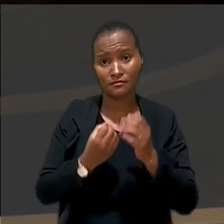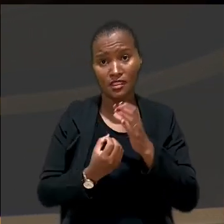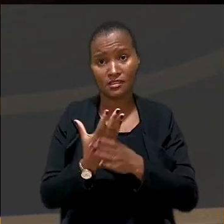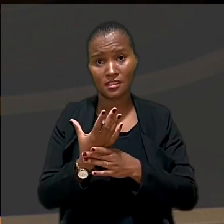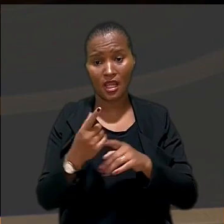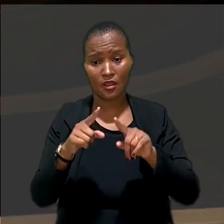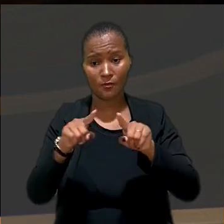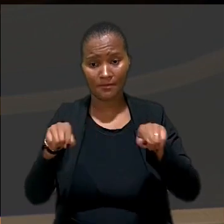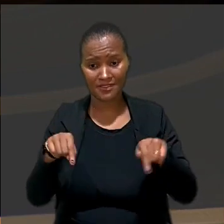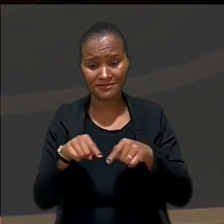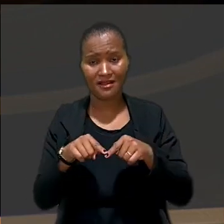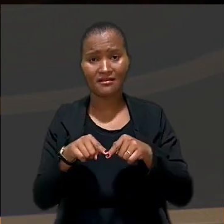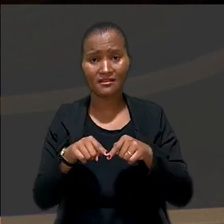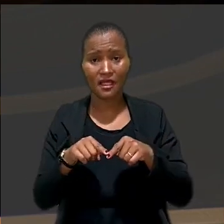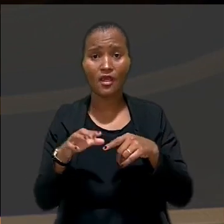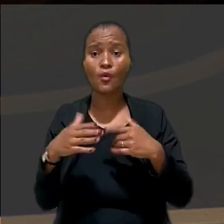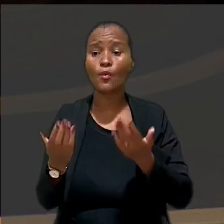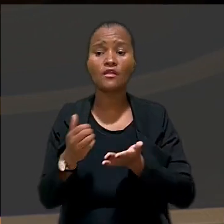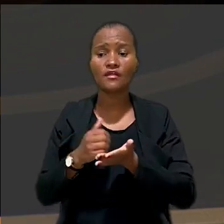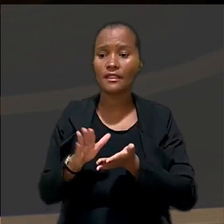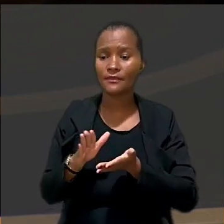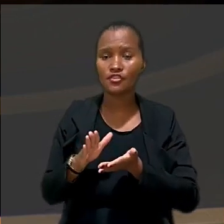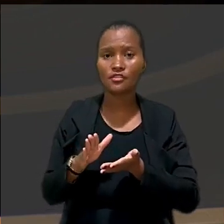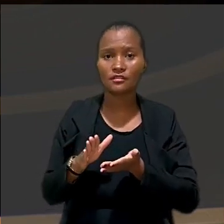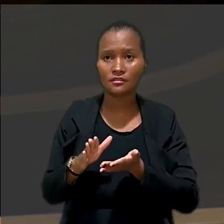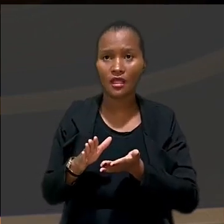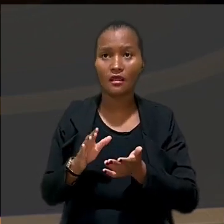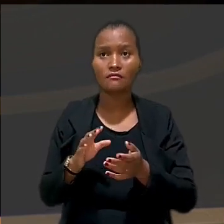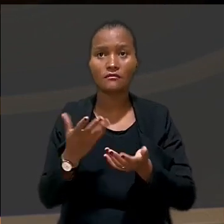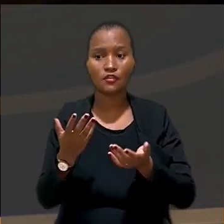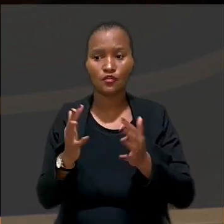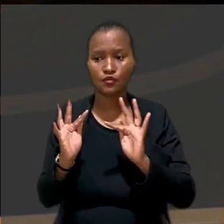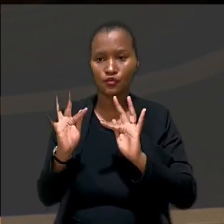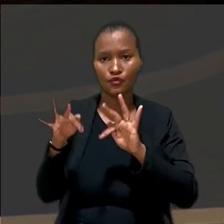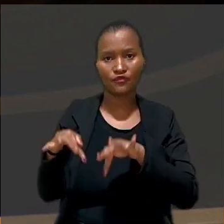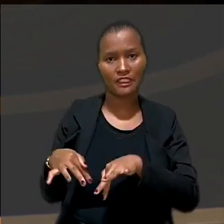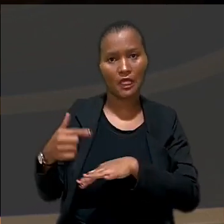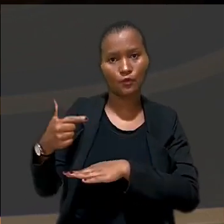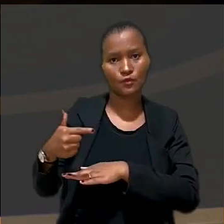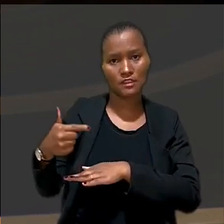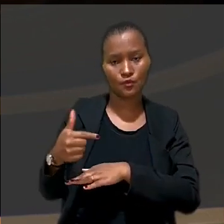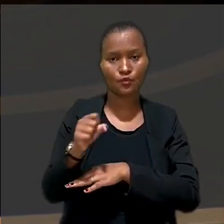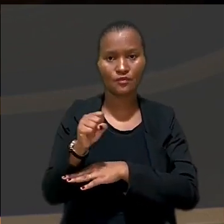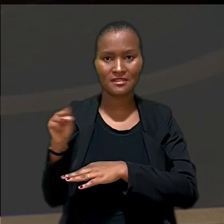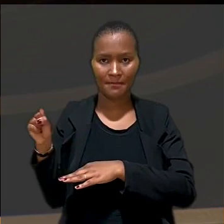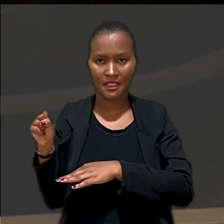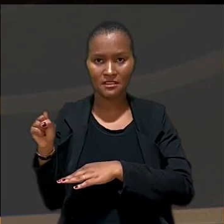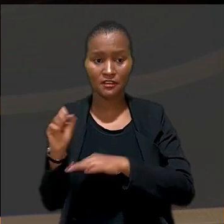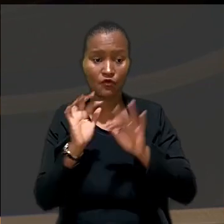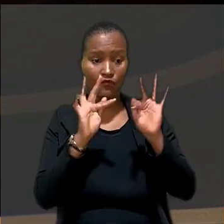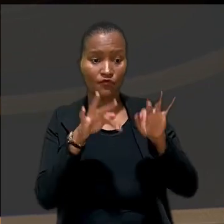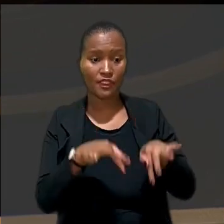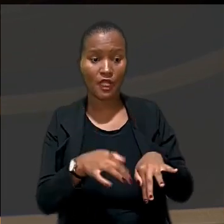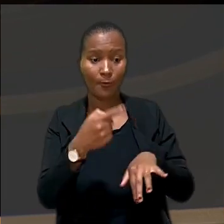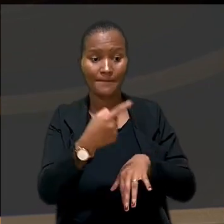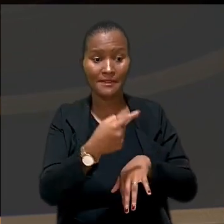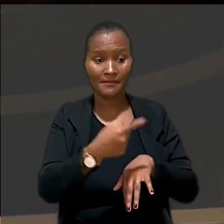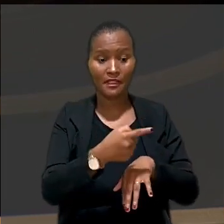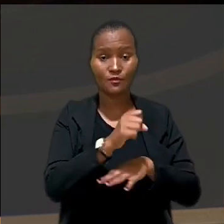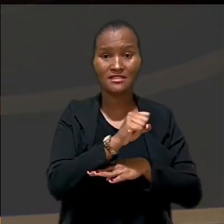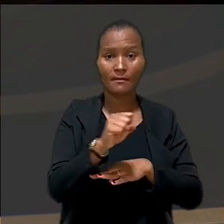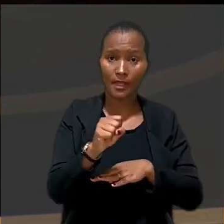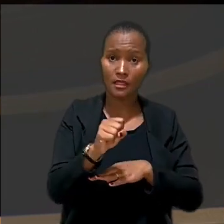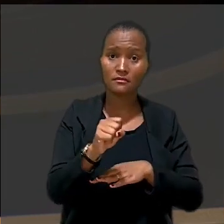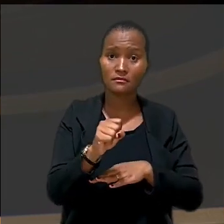para formar uma sala. Então, quando ela vai dispensar? Nós vamos dizer, no final do segundo semestre, no final do primeiro